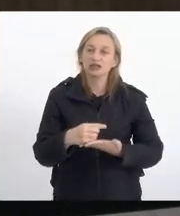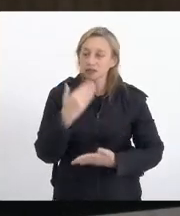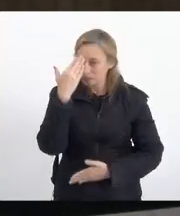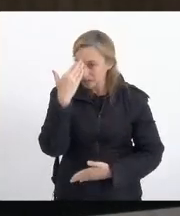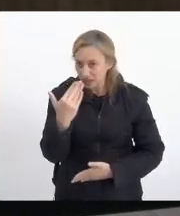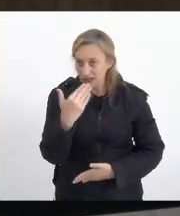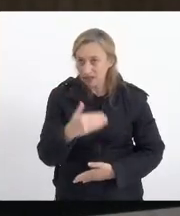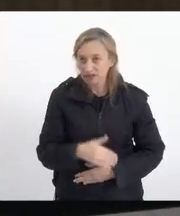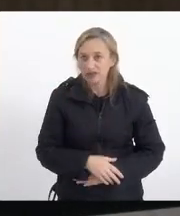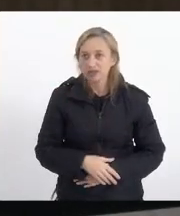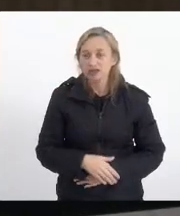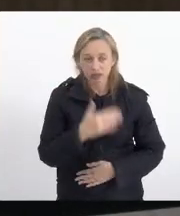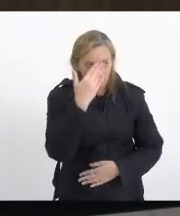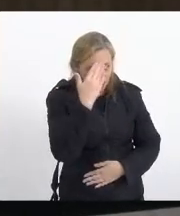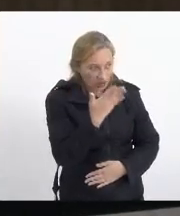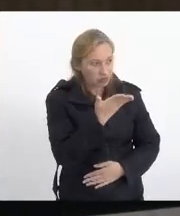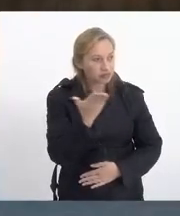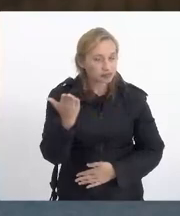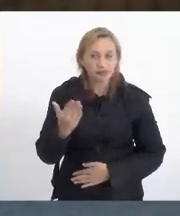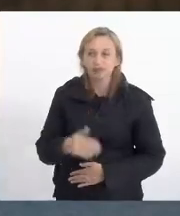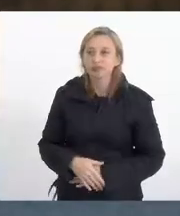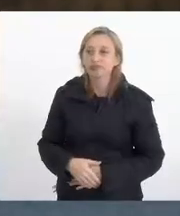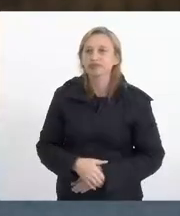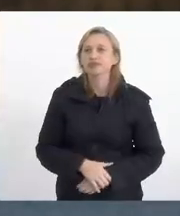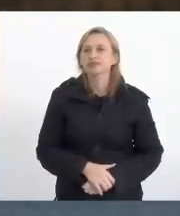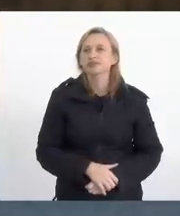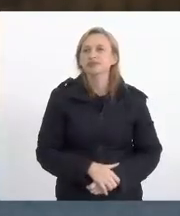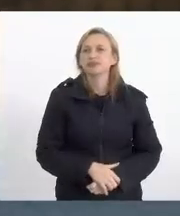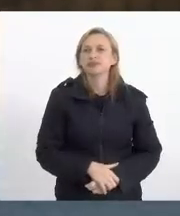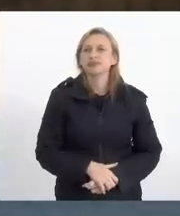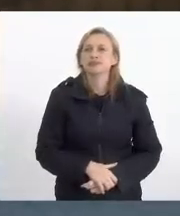Obrigado. Agradeço as palavras. Obrigado.